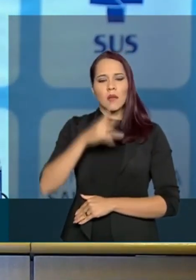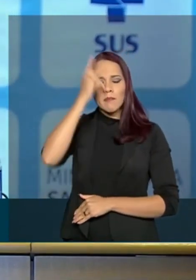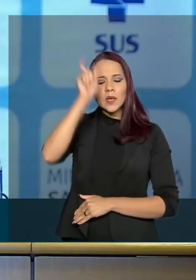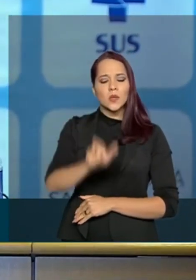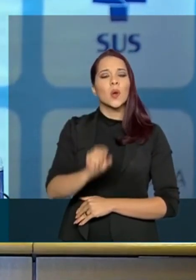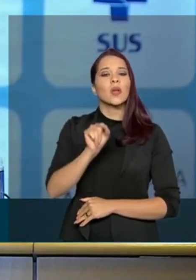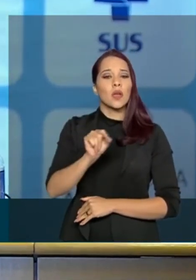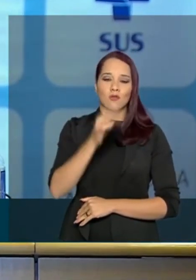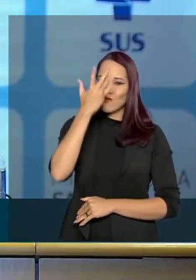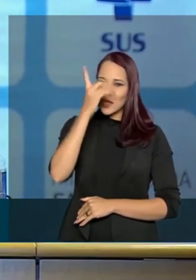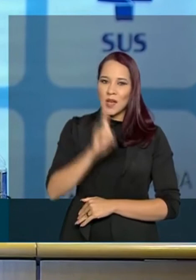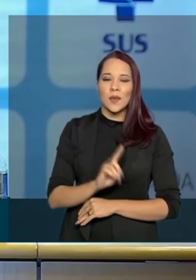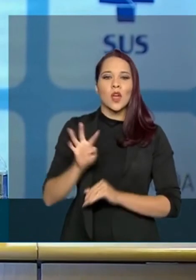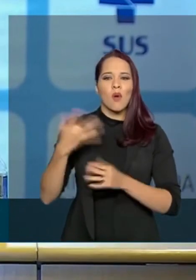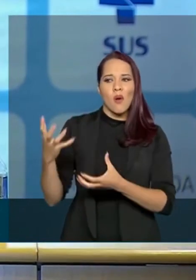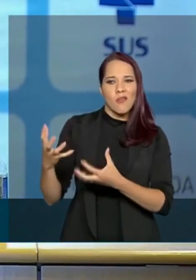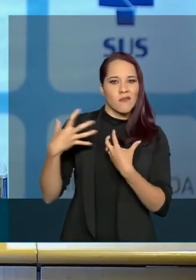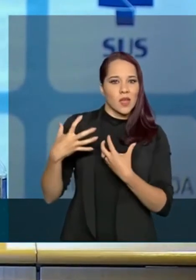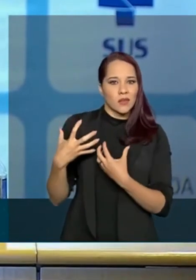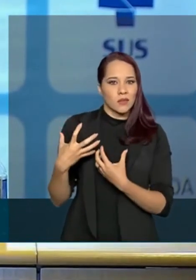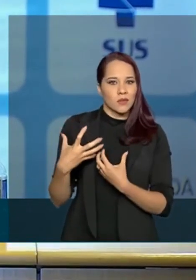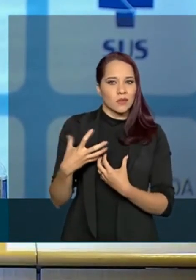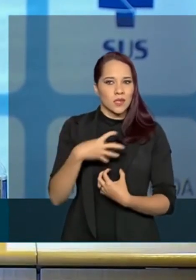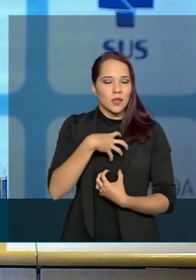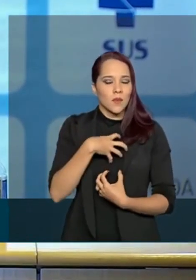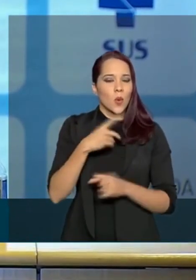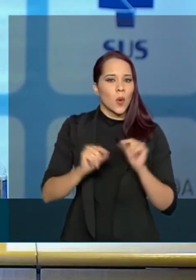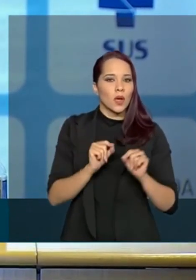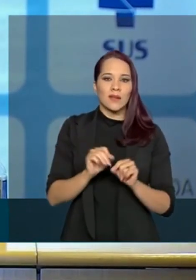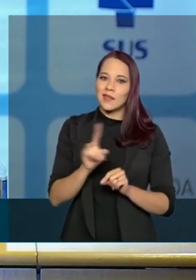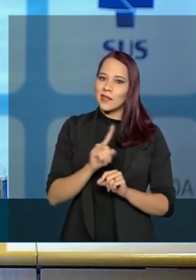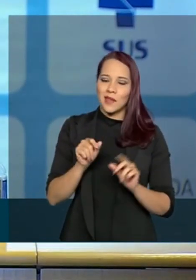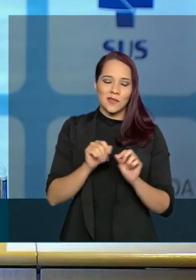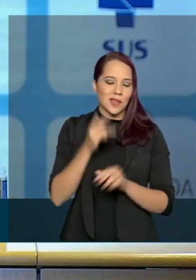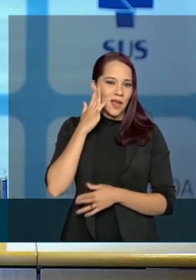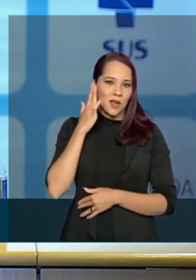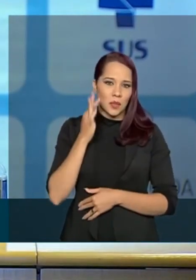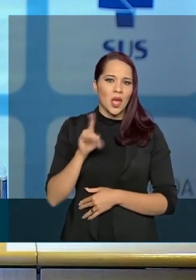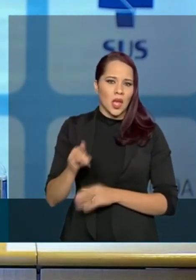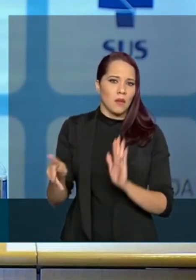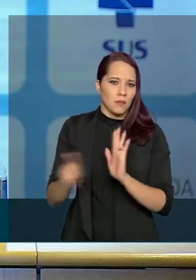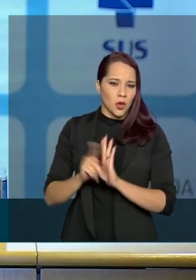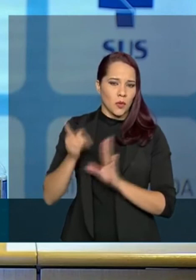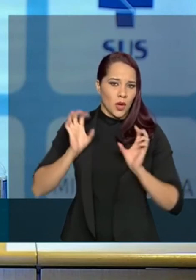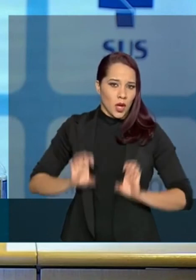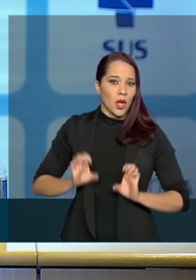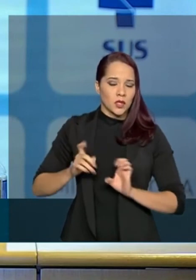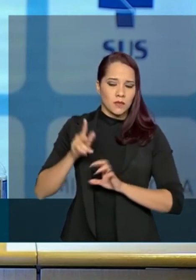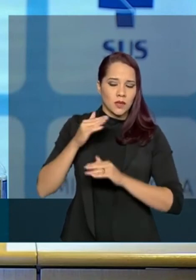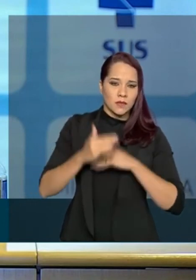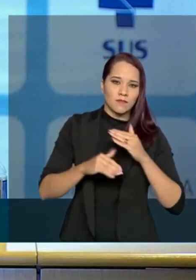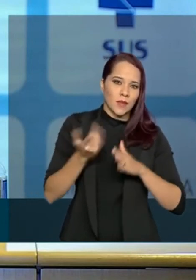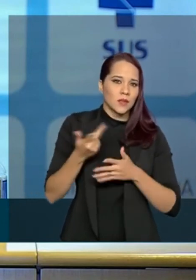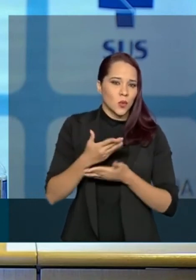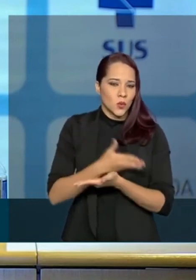pessoa ou qual a reação adversa. Então, isso aí faz parte da análise para o desenvolvimento de um medicamento,